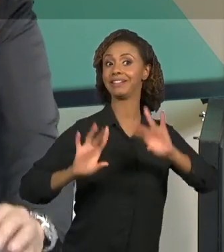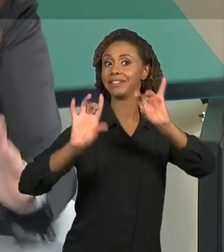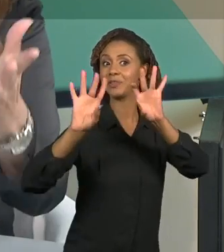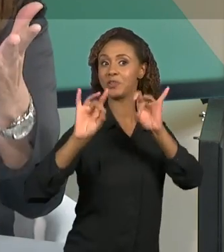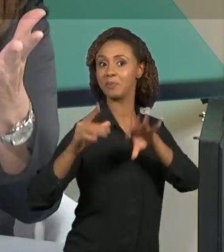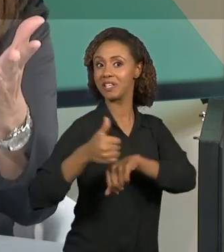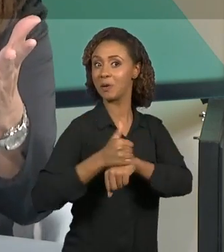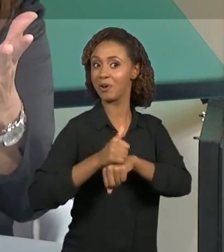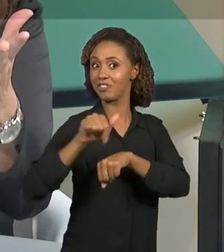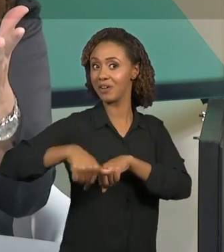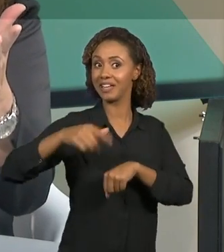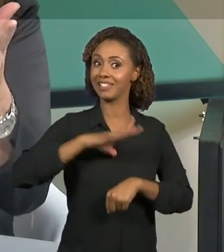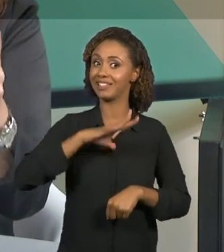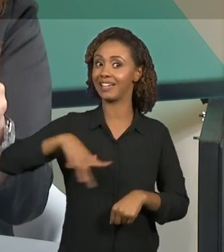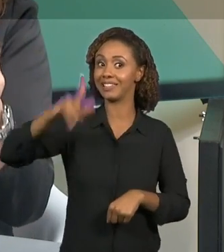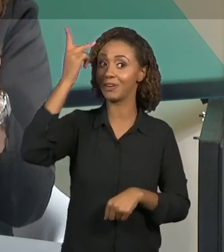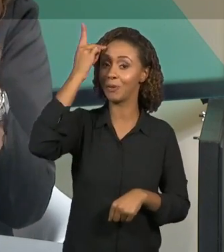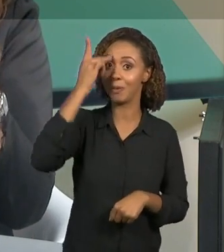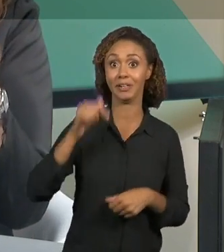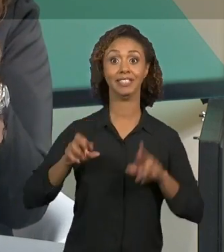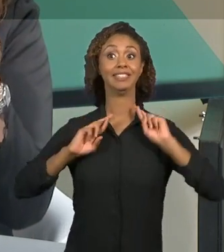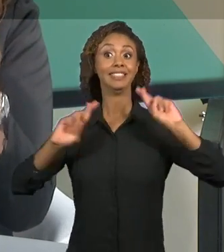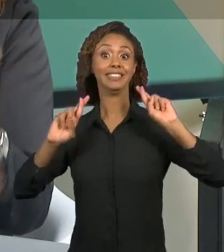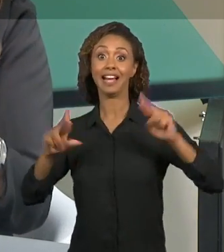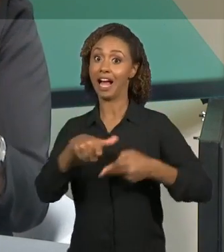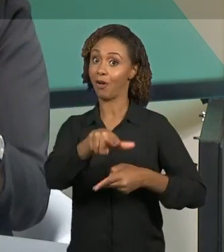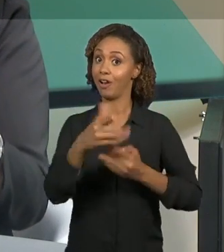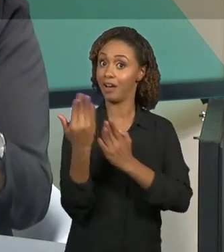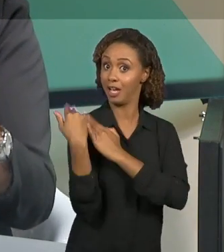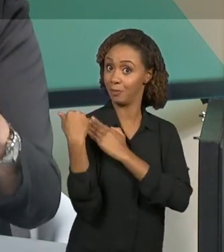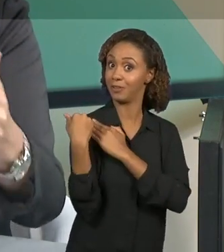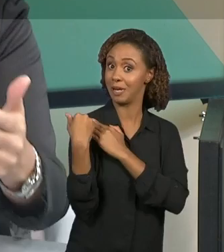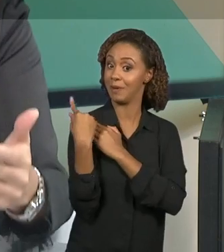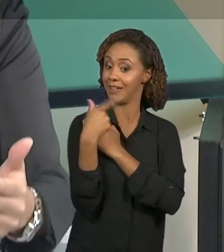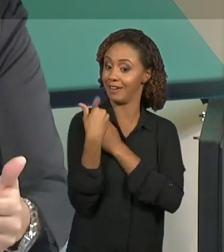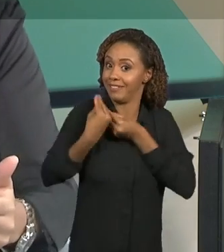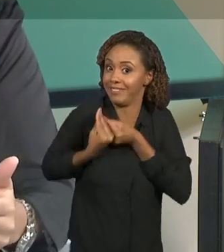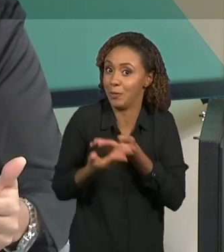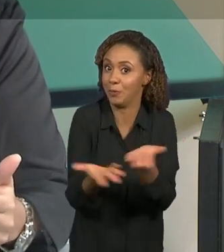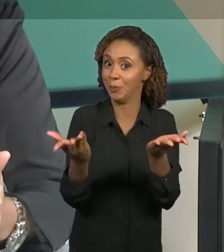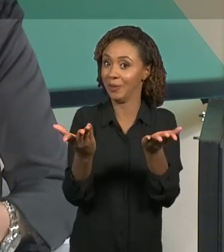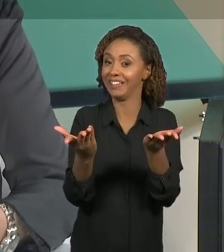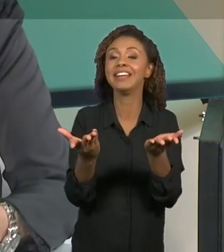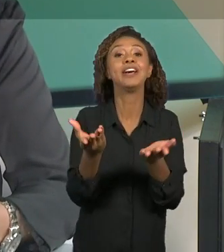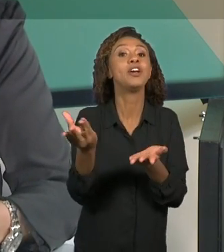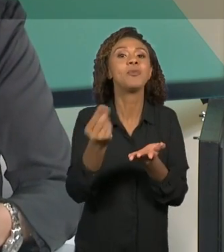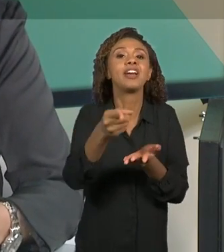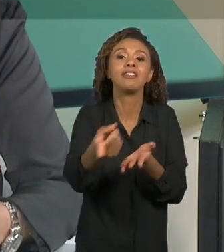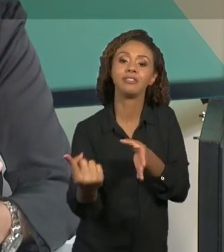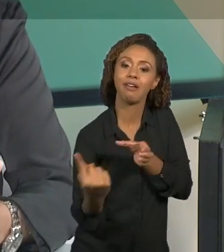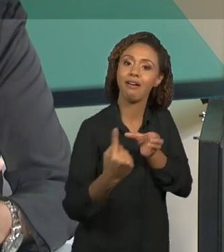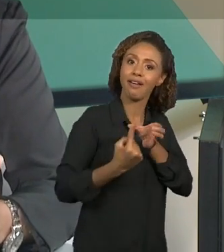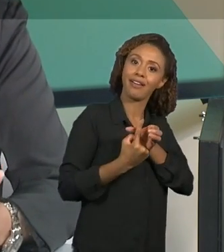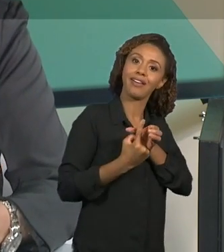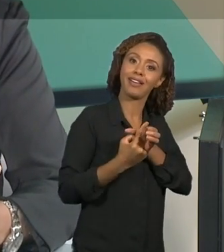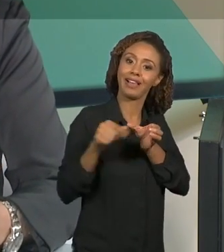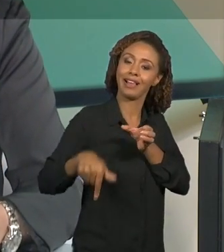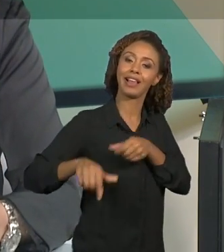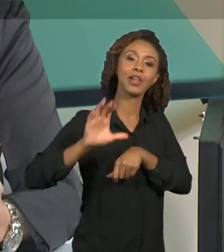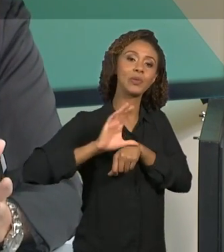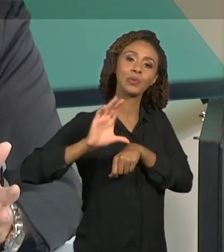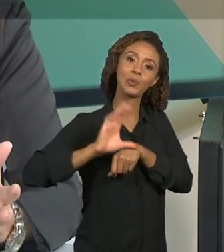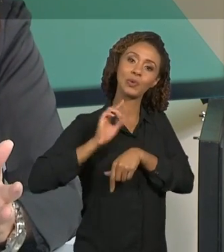dela agora a responsabilidade tá compartilhada com você né porque você vai trabalhar junto com a gente nesse